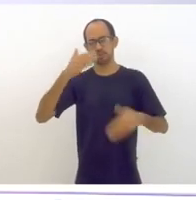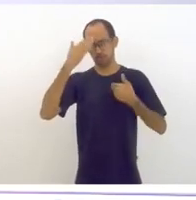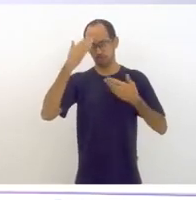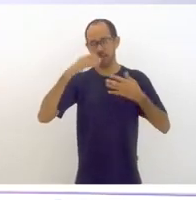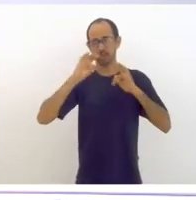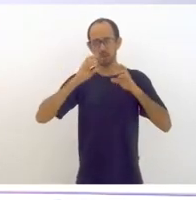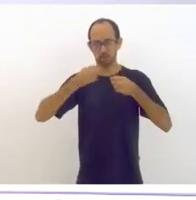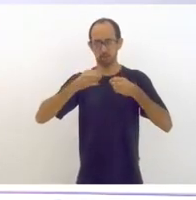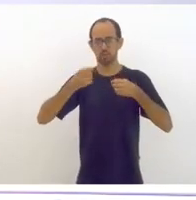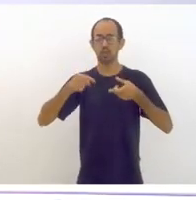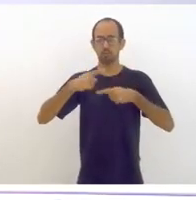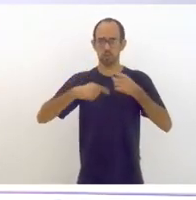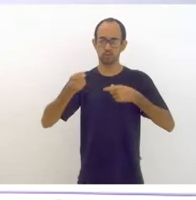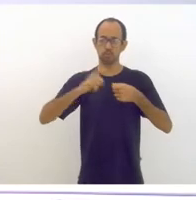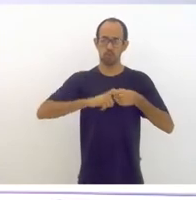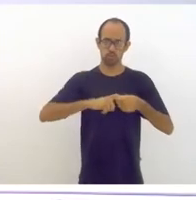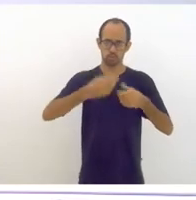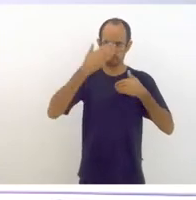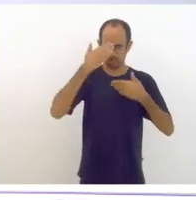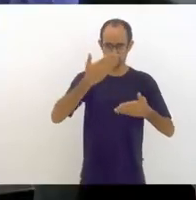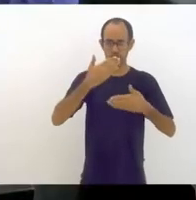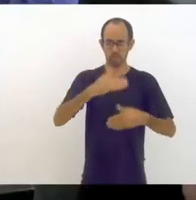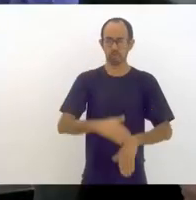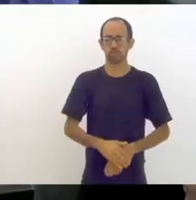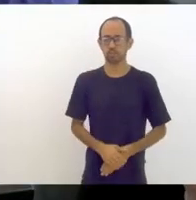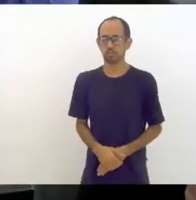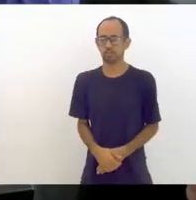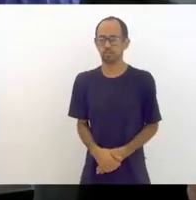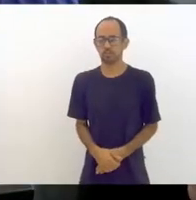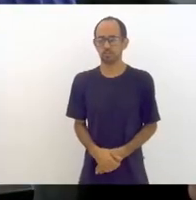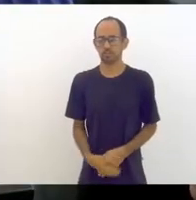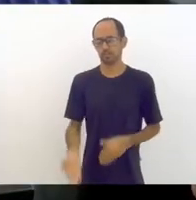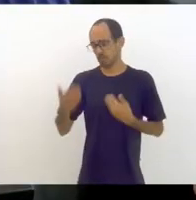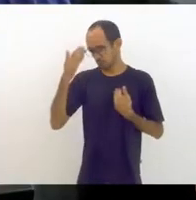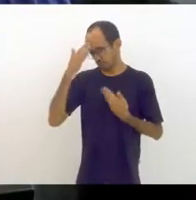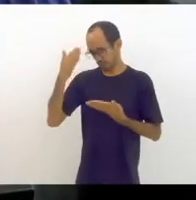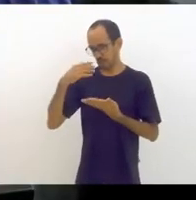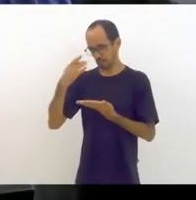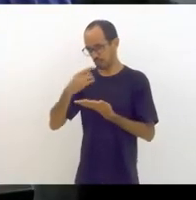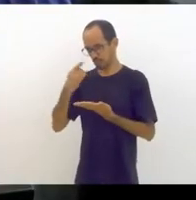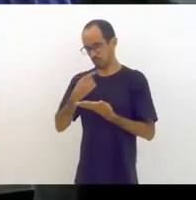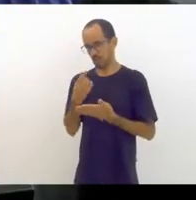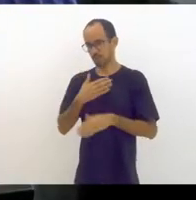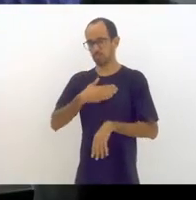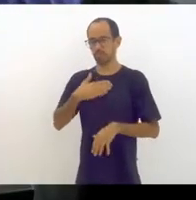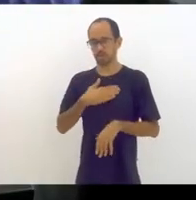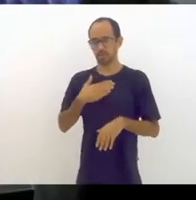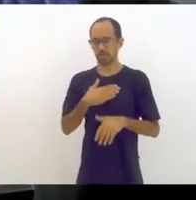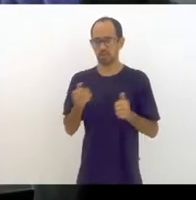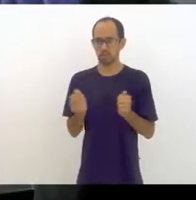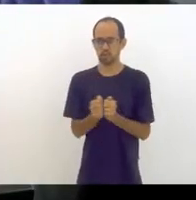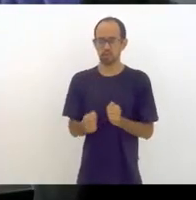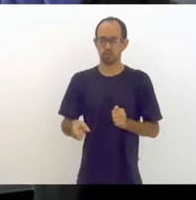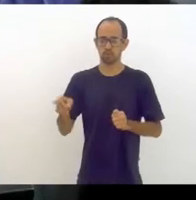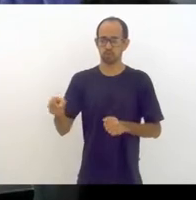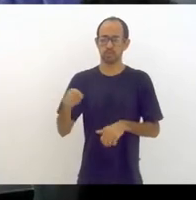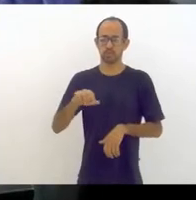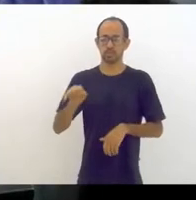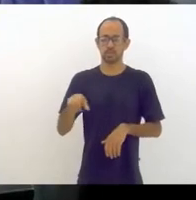pública da melhor maneira possível, tá bom? Obrigado. Obrigado, deputado Jari. Prazer estar com Vossa Excelência